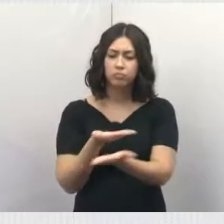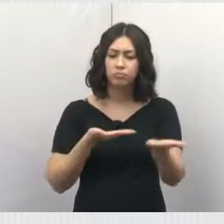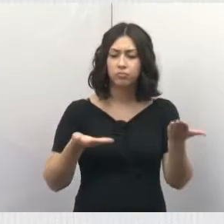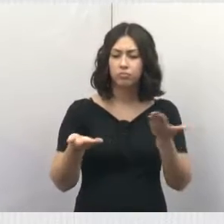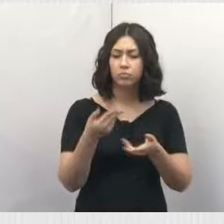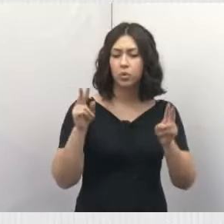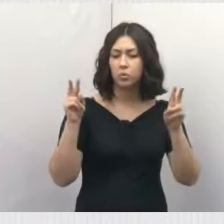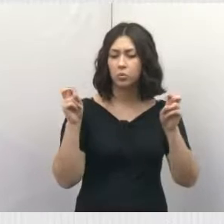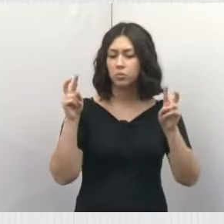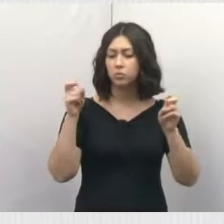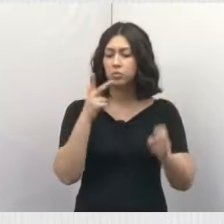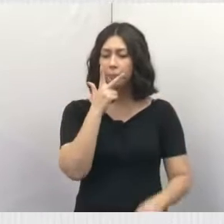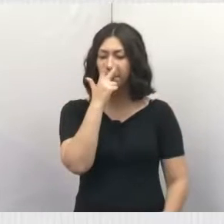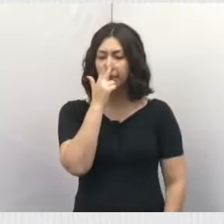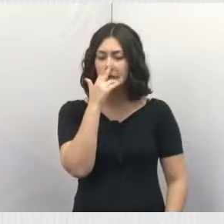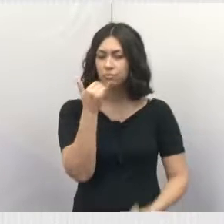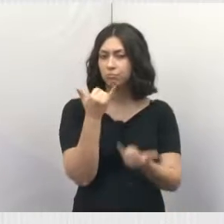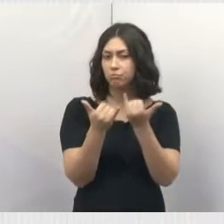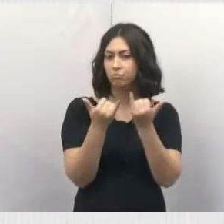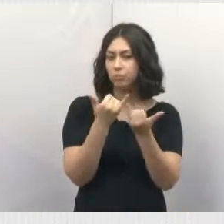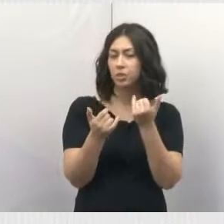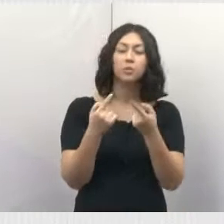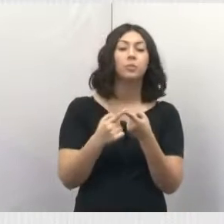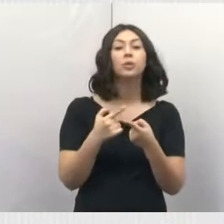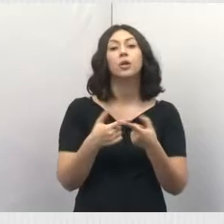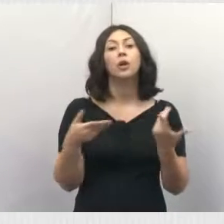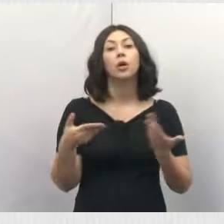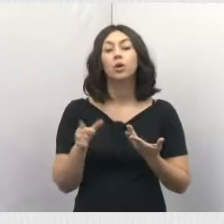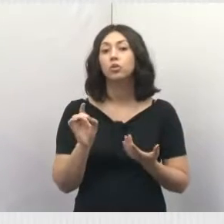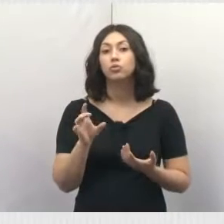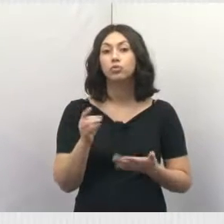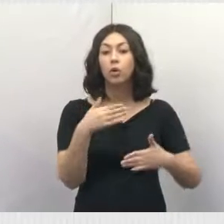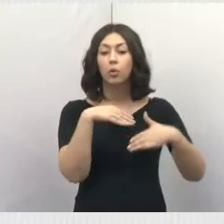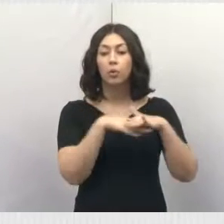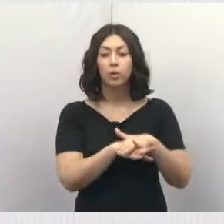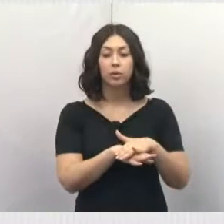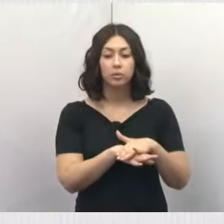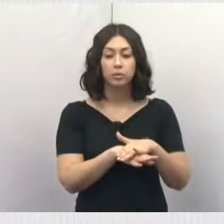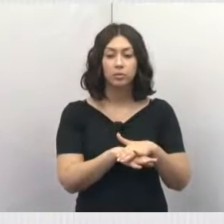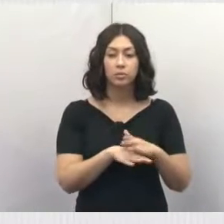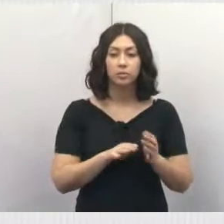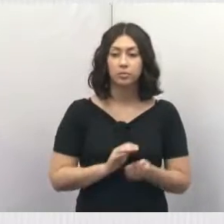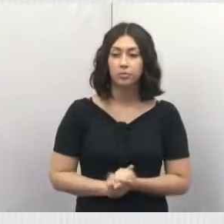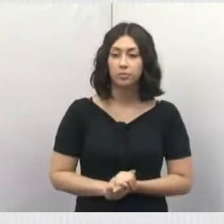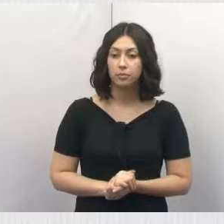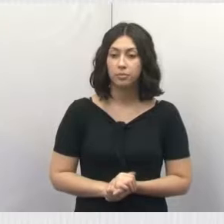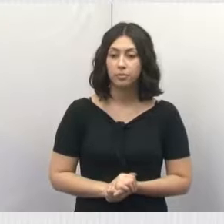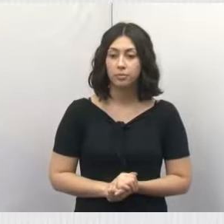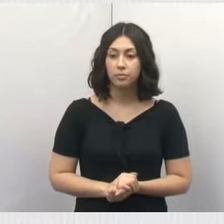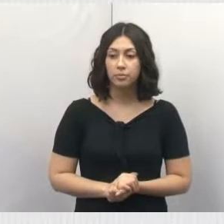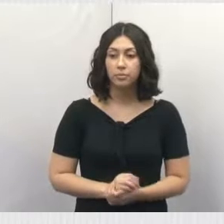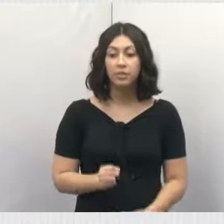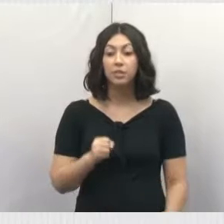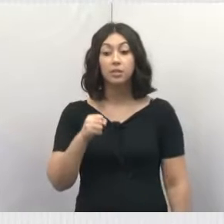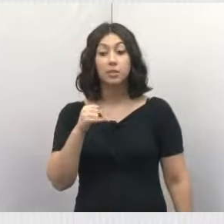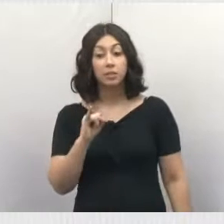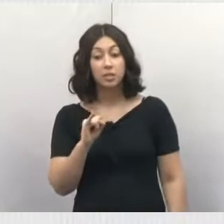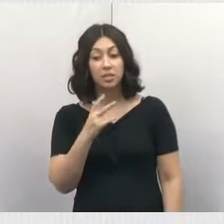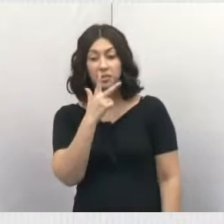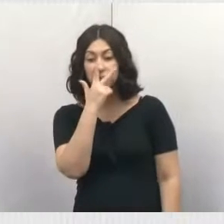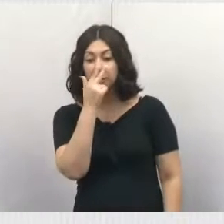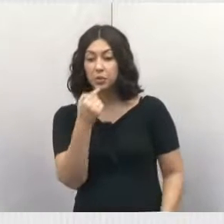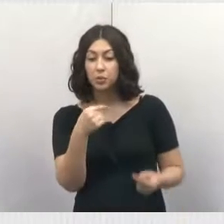assuntos semelhantes, sendo que o atual regimento prevê somente o arquivamento das matérias similares. Em caso de parecer